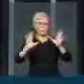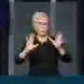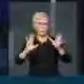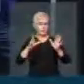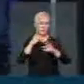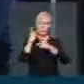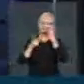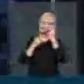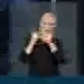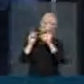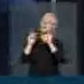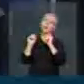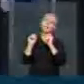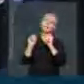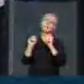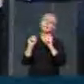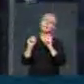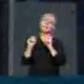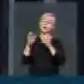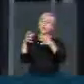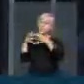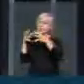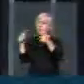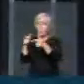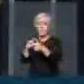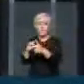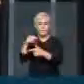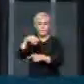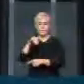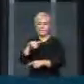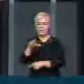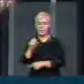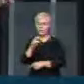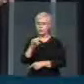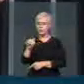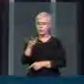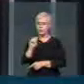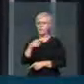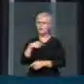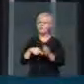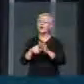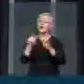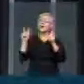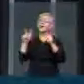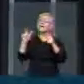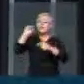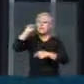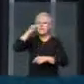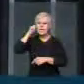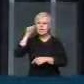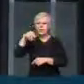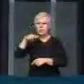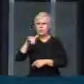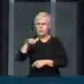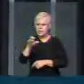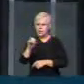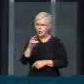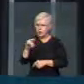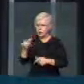tratamos do que chamam de minorias. Aonde que negro é a minoria? Negro é a maioria no Brasil.